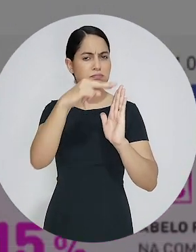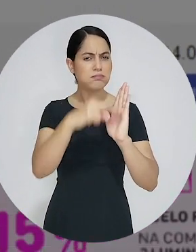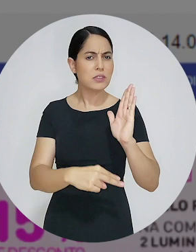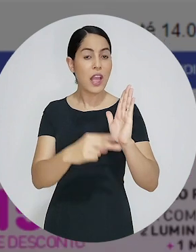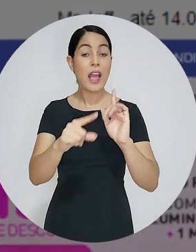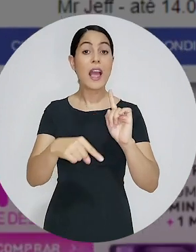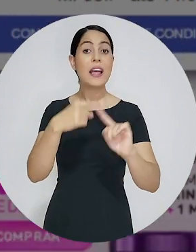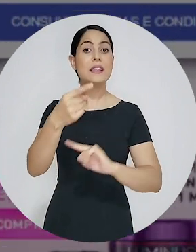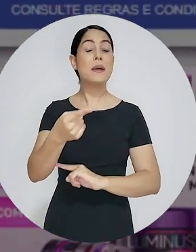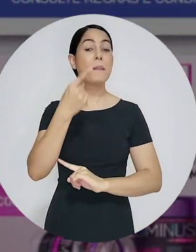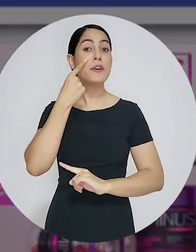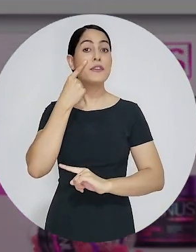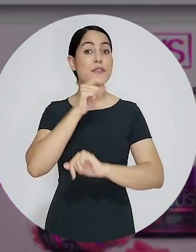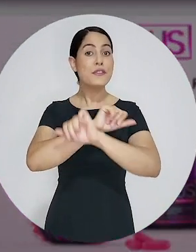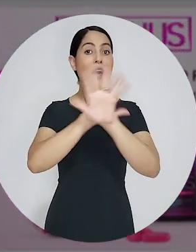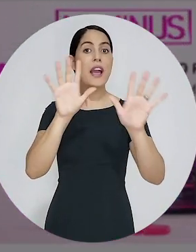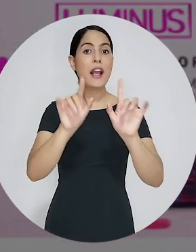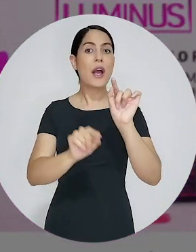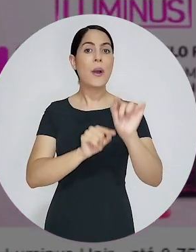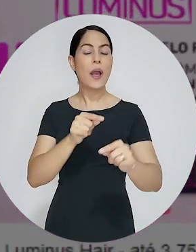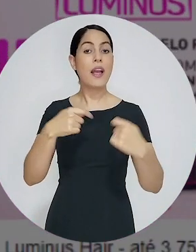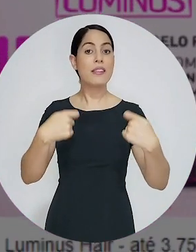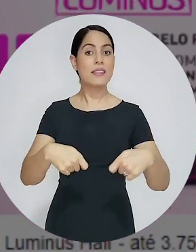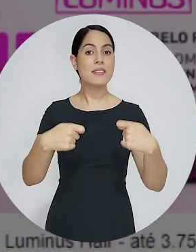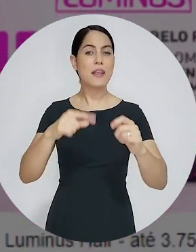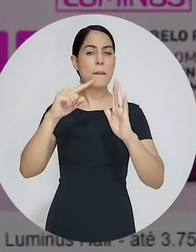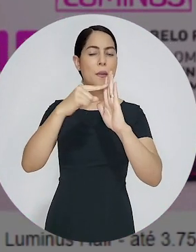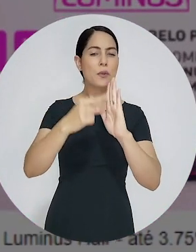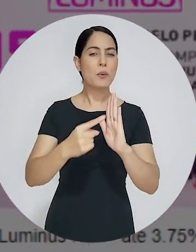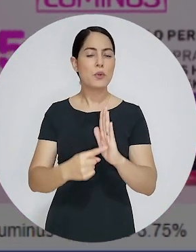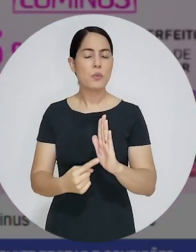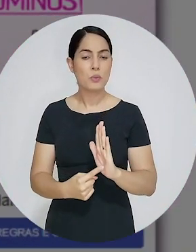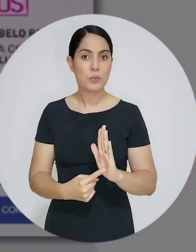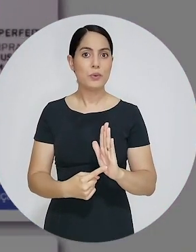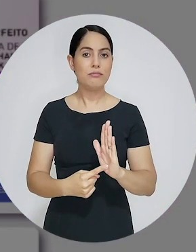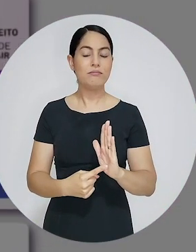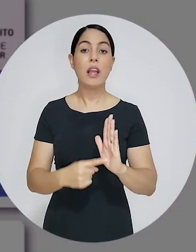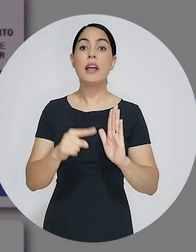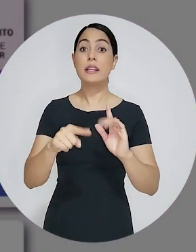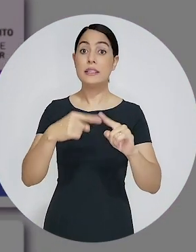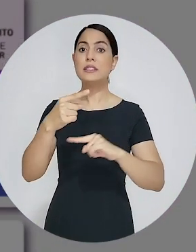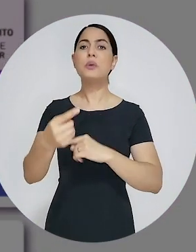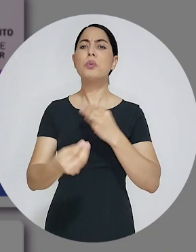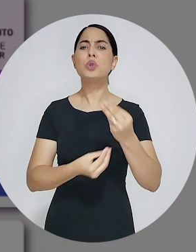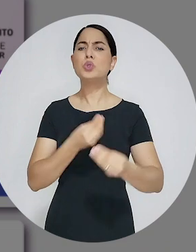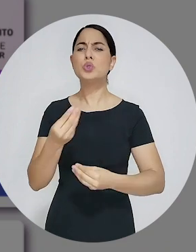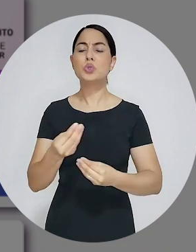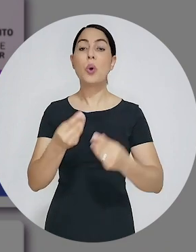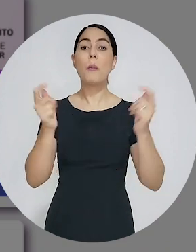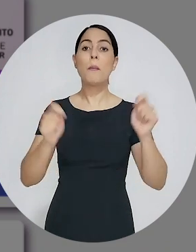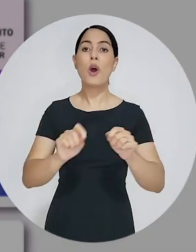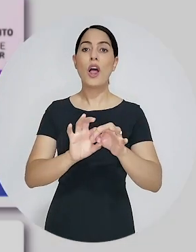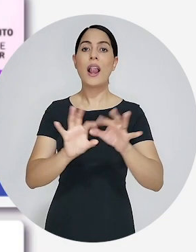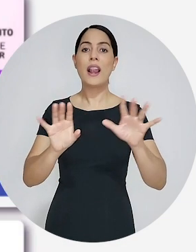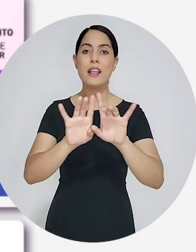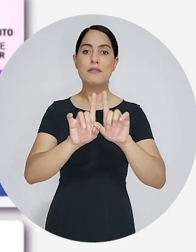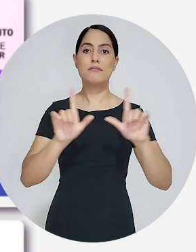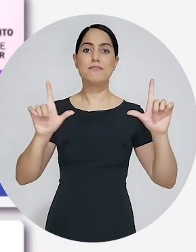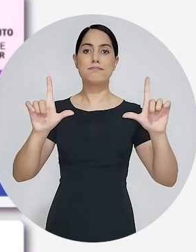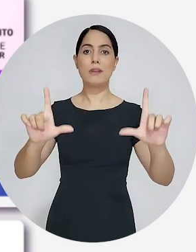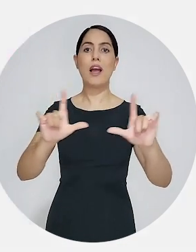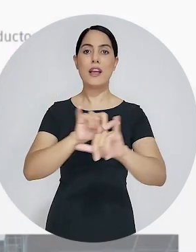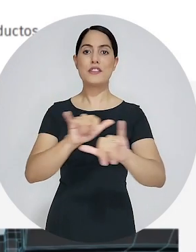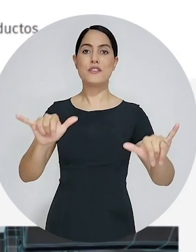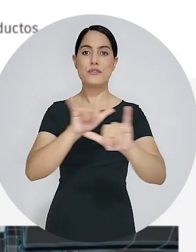sobre a loja escolhida e confira os requisitos e exigências para acumular pontos. Feito isso, o próximo passo é clicar